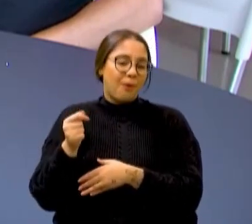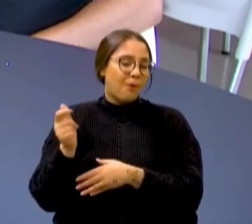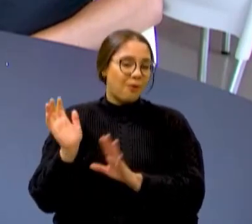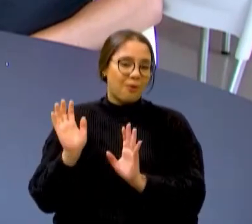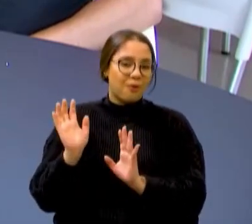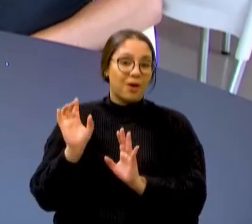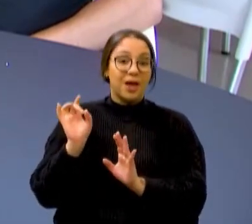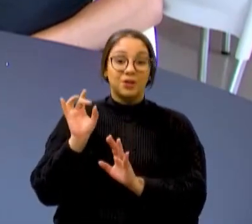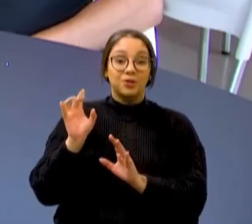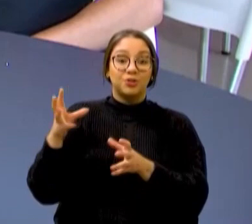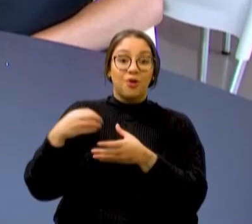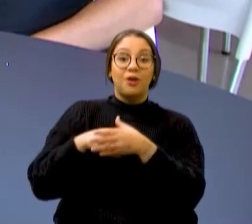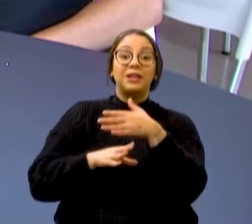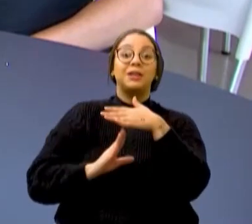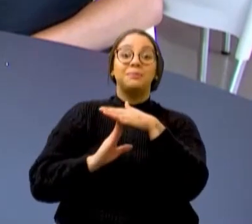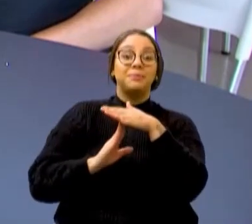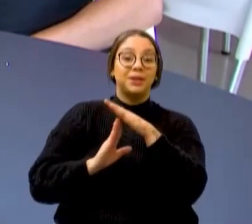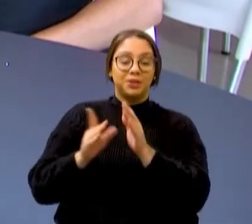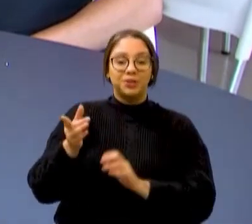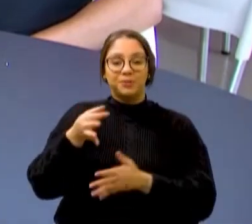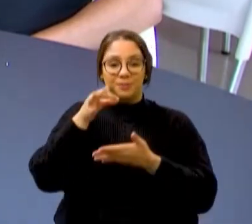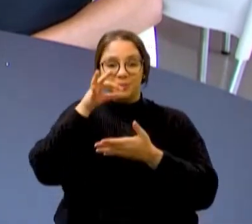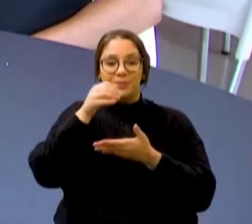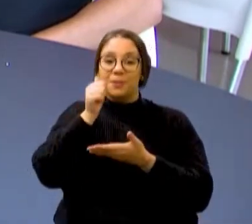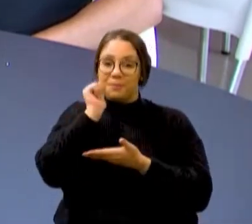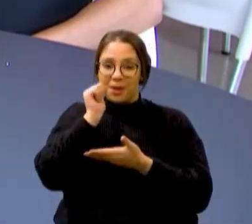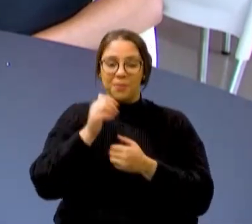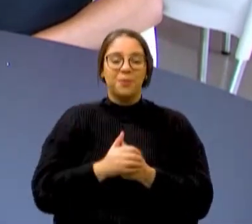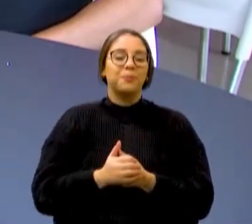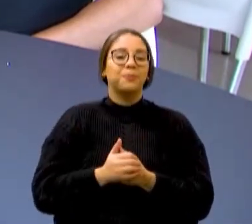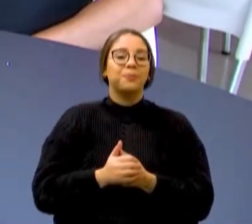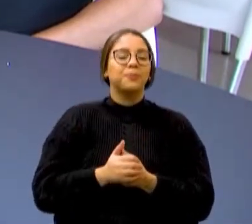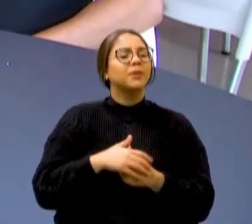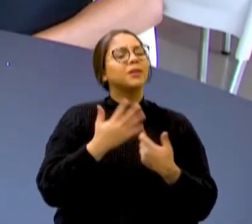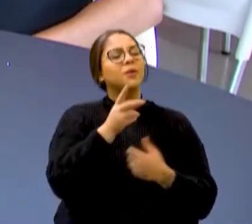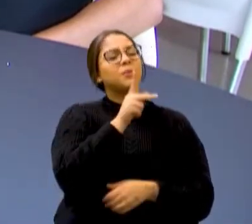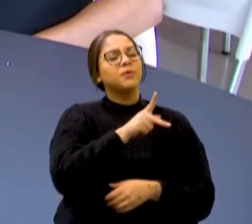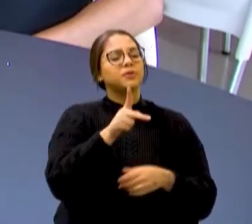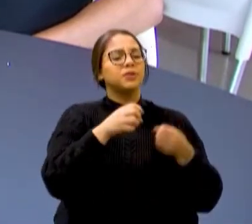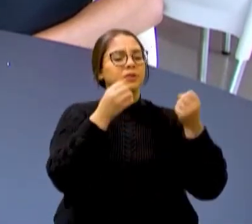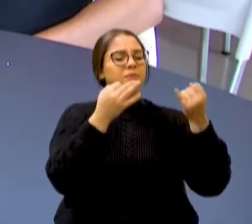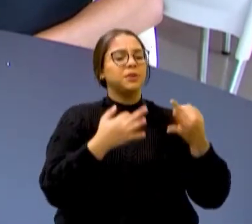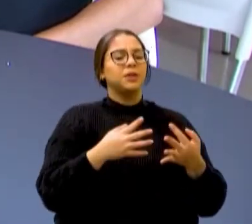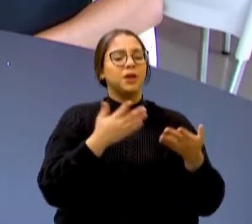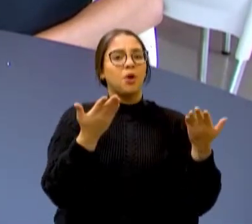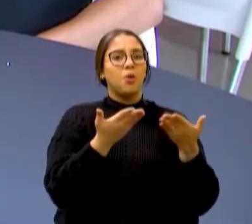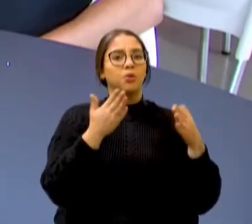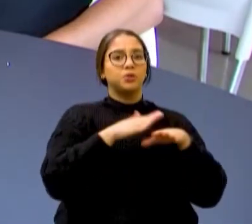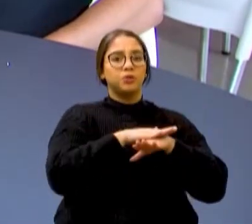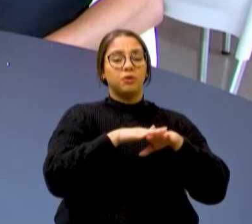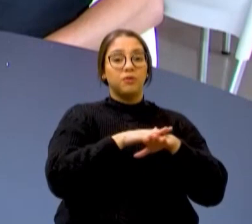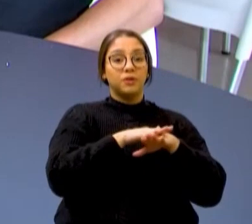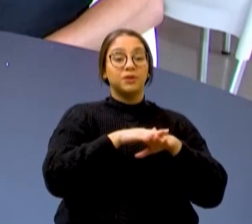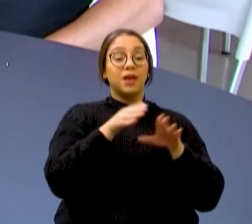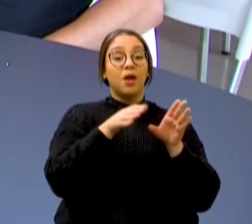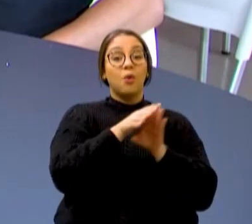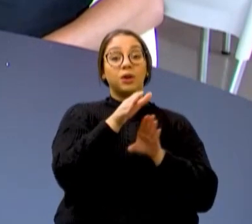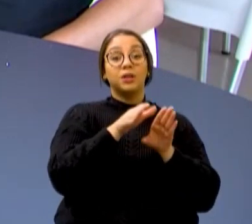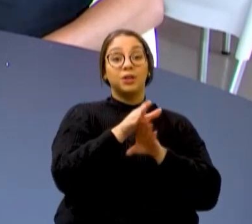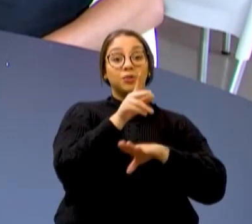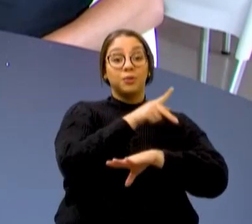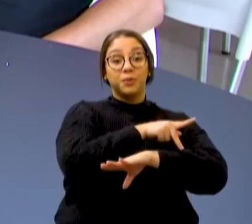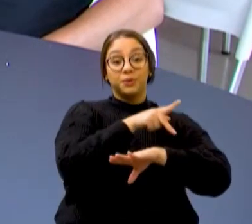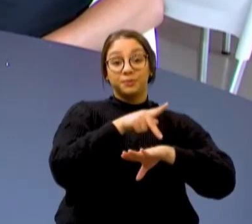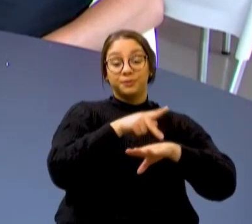é pouca coisa, dentro do limite, né? Ô professor, me fala uma coisa, professor Neto conversando conosco,